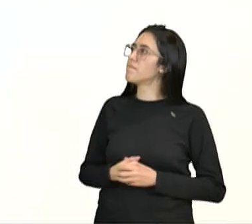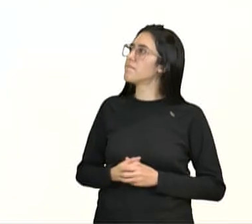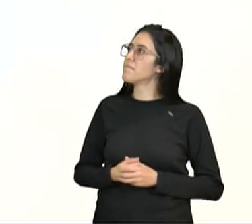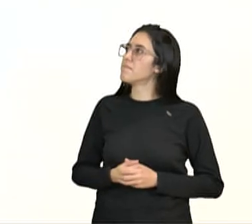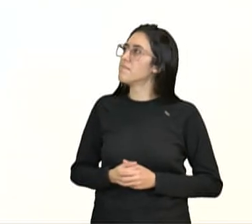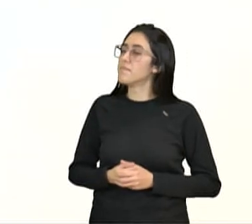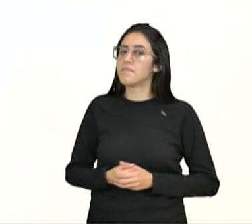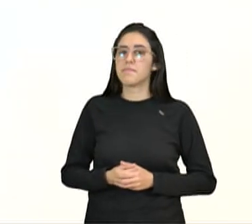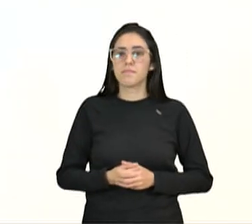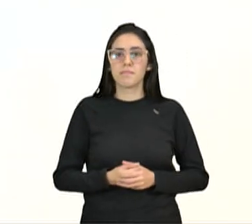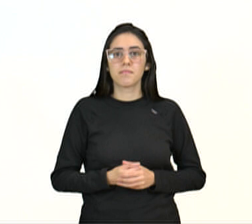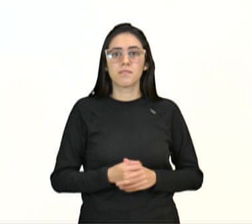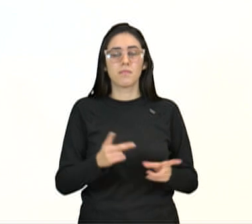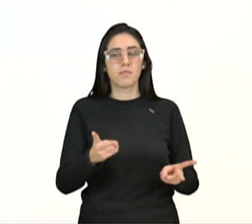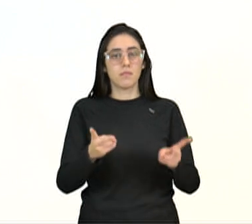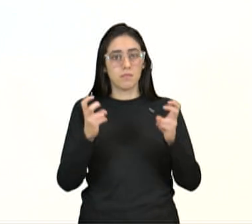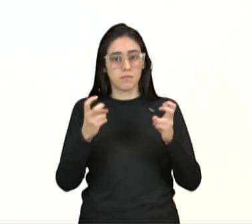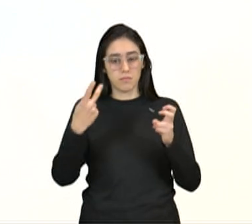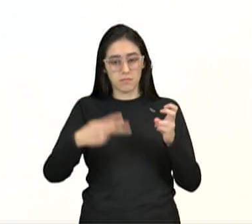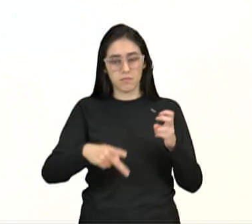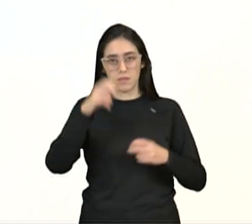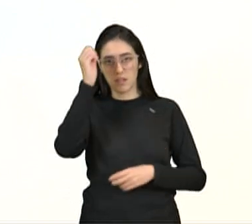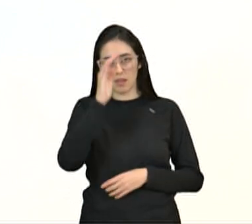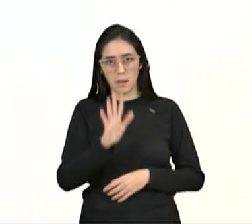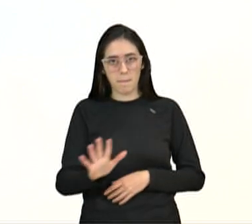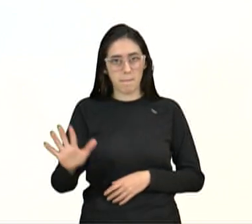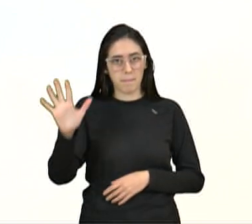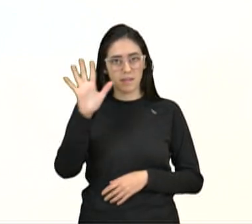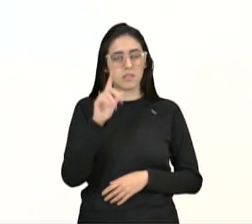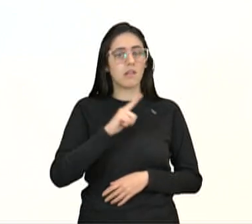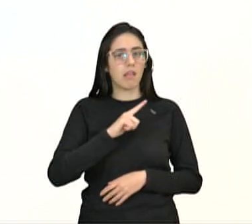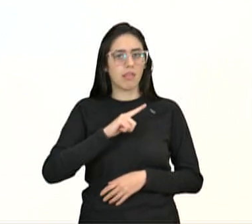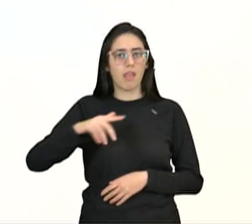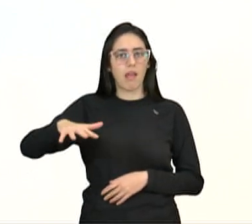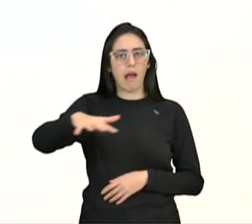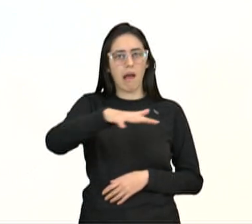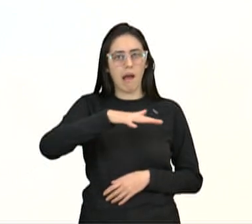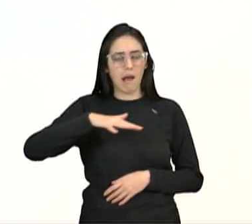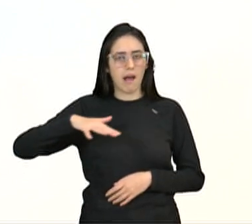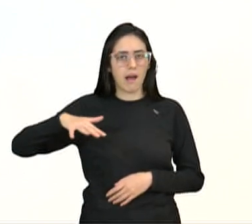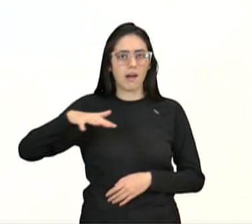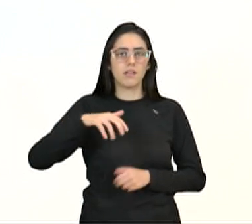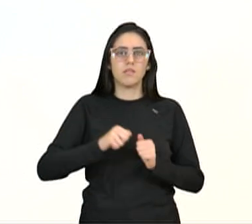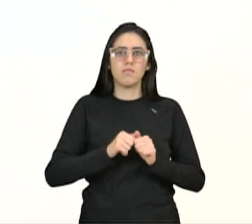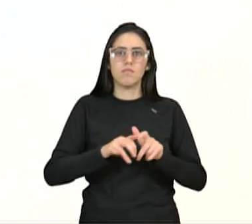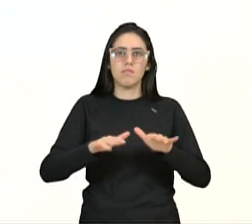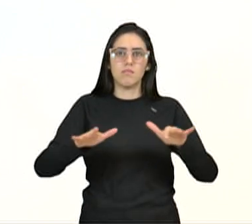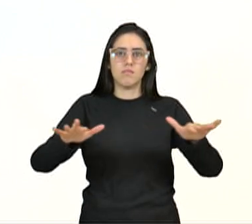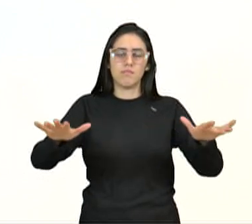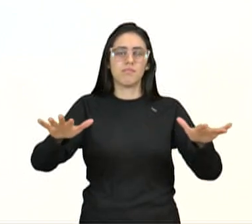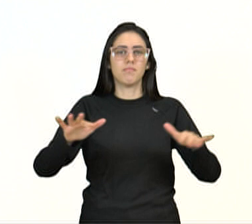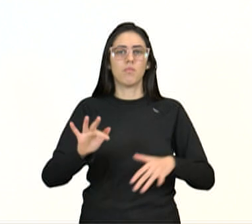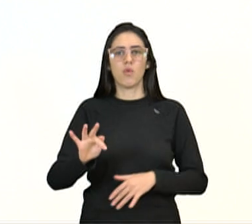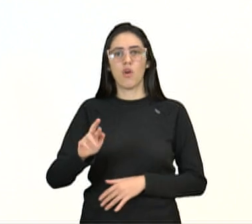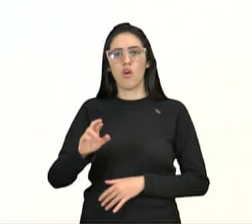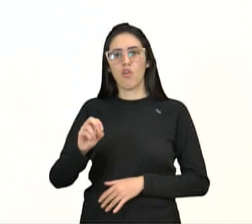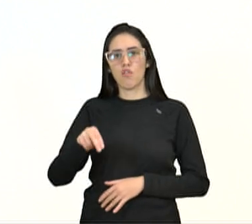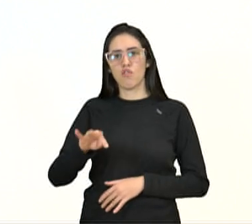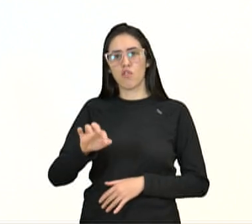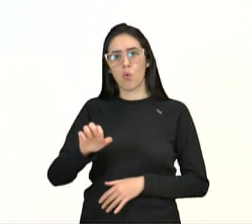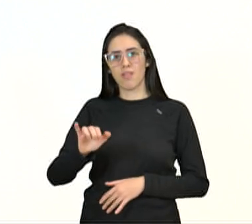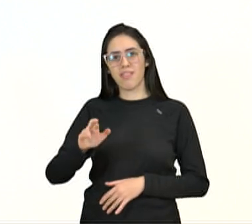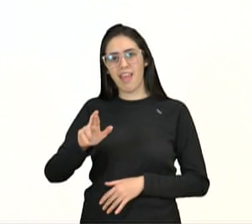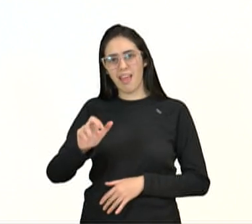aula. Identificar no espaço brasileiro áreas onde está ocorrendo a expansão da fronteira agrícola. Em